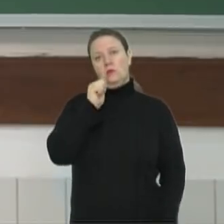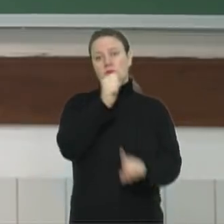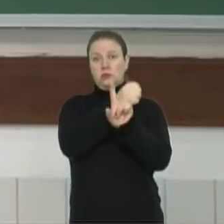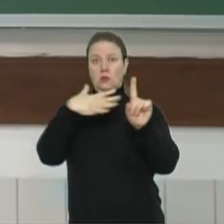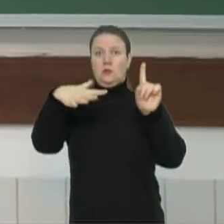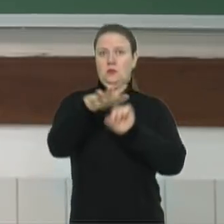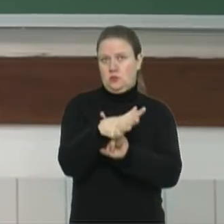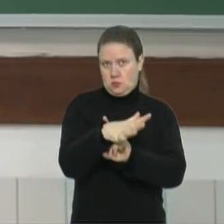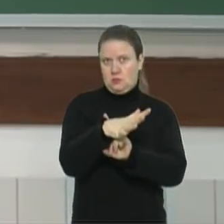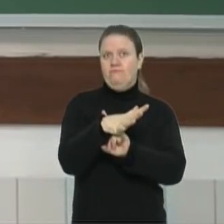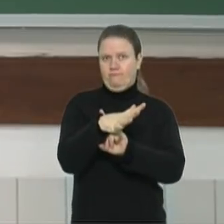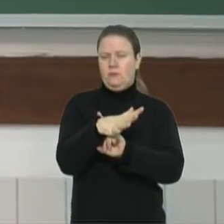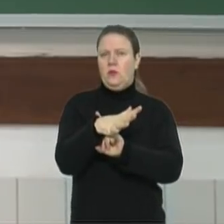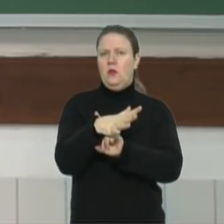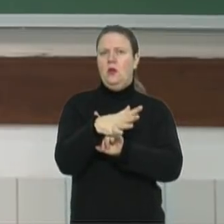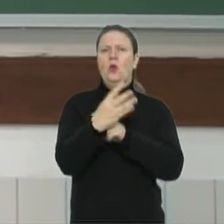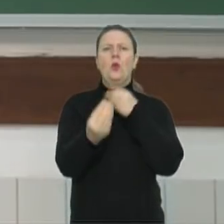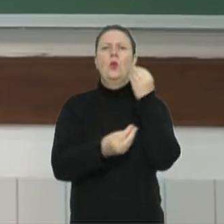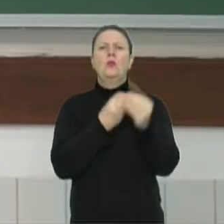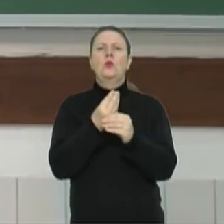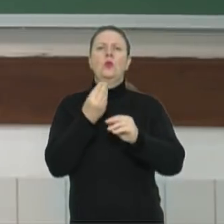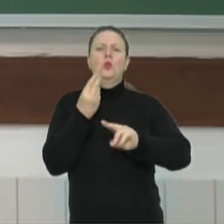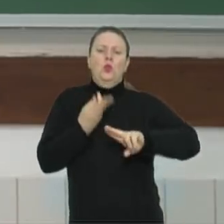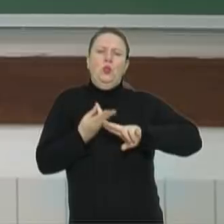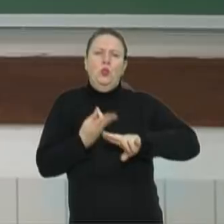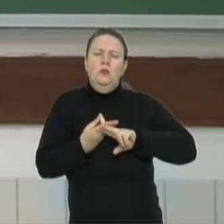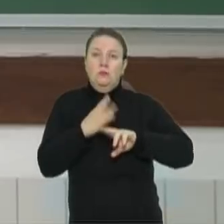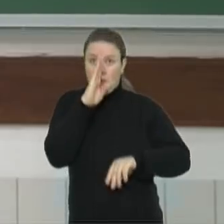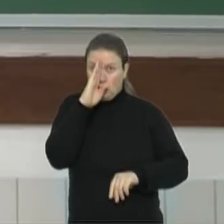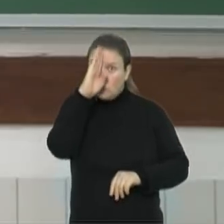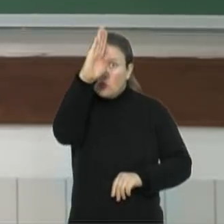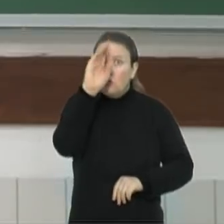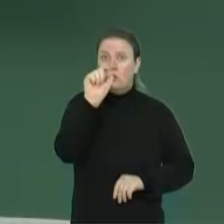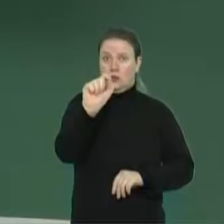na sociedade, né, ela utiliza-se de princípios.